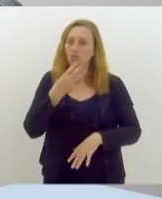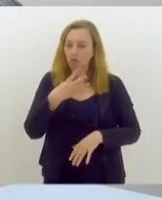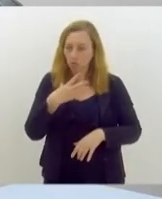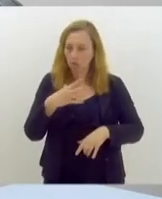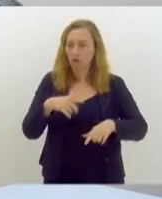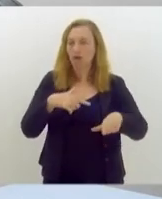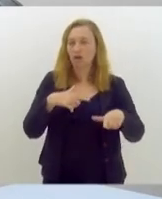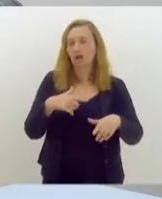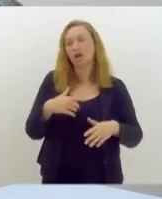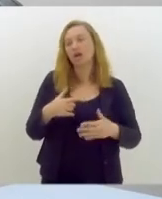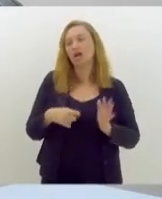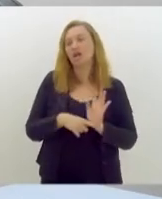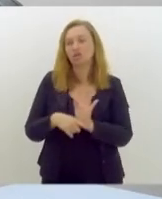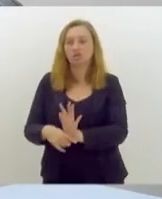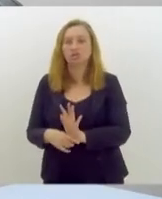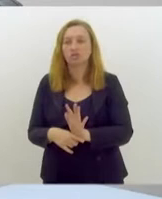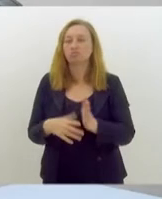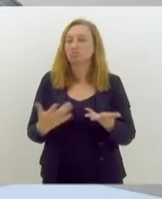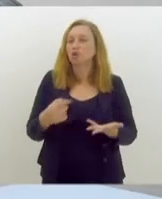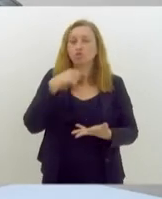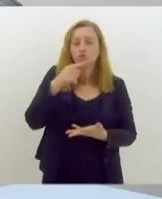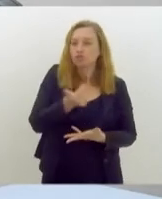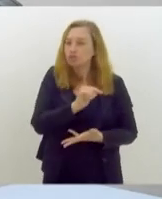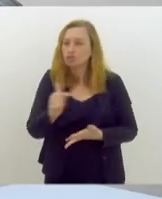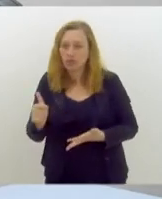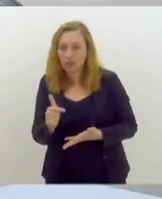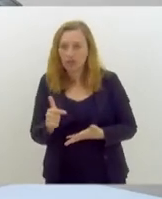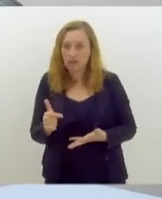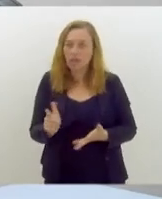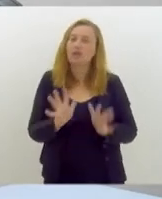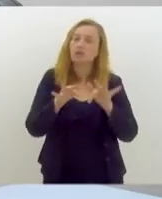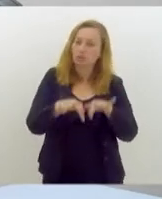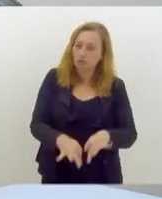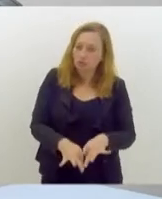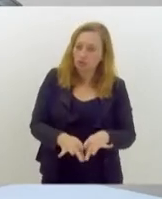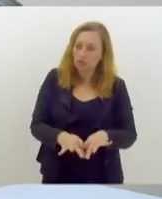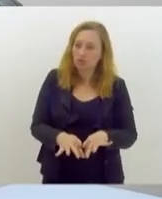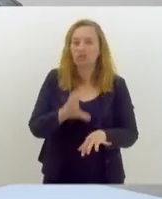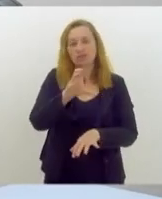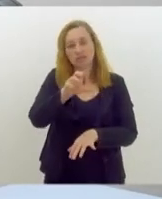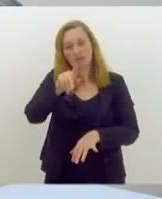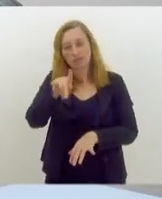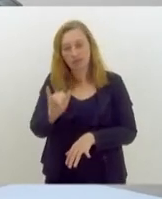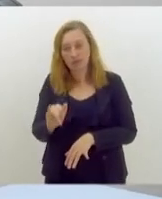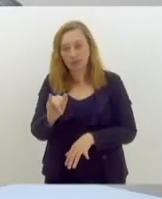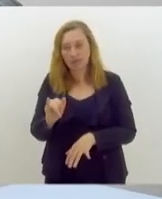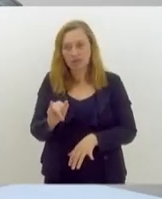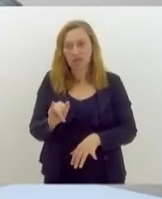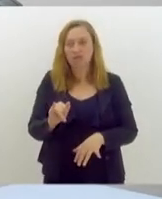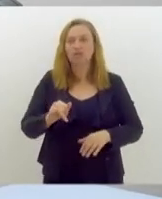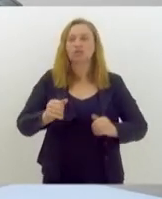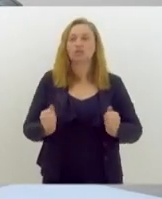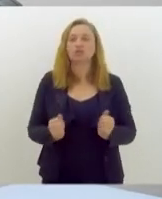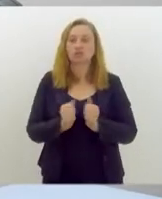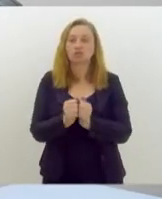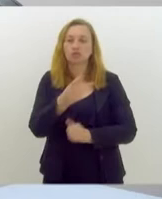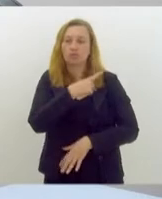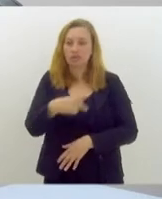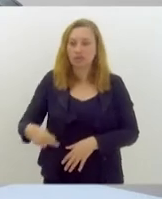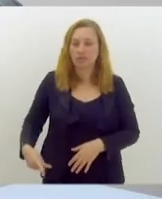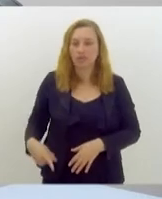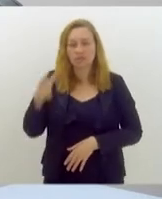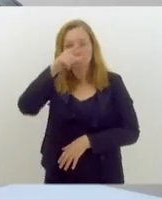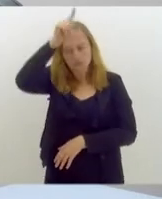contribuição mas eu não tenho a menor dúvida que ao final essa CPI com comando de vossa excelência